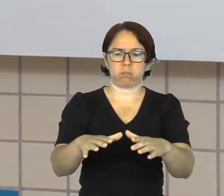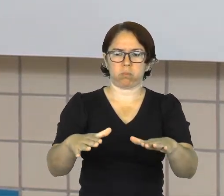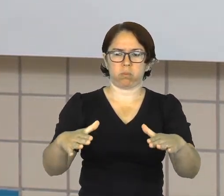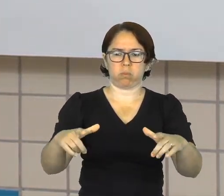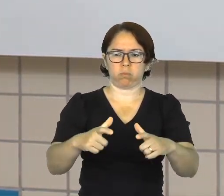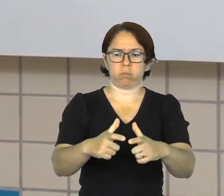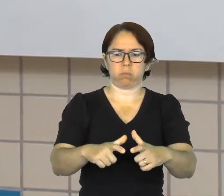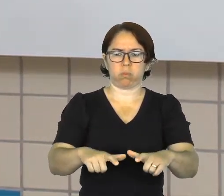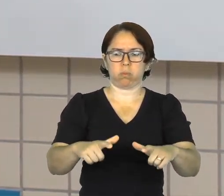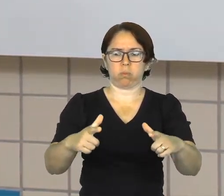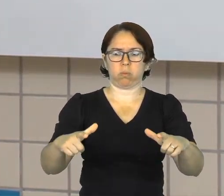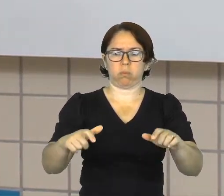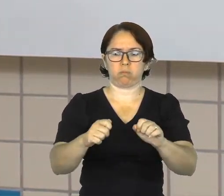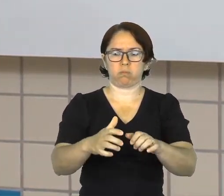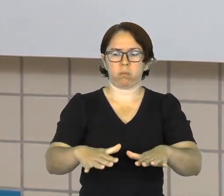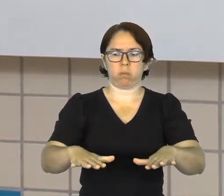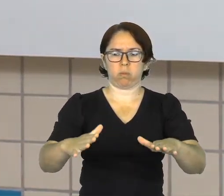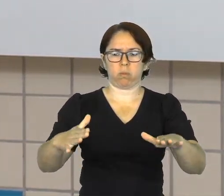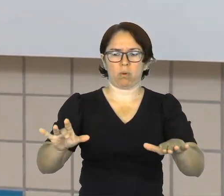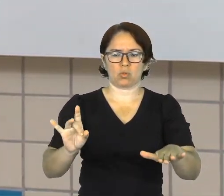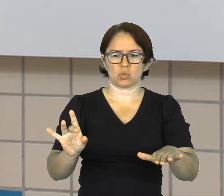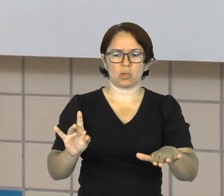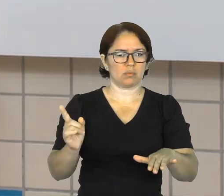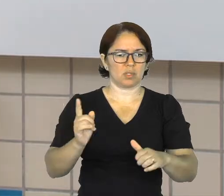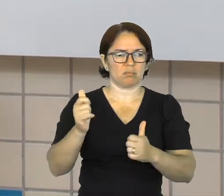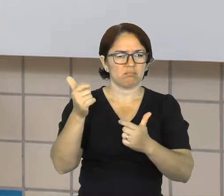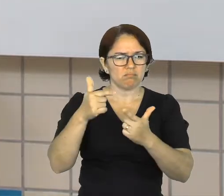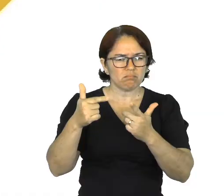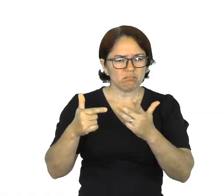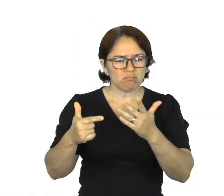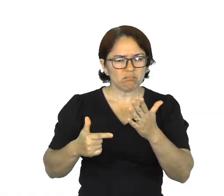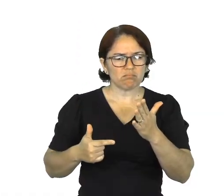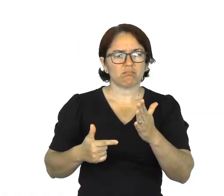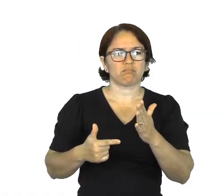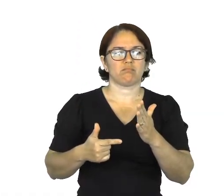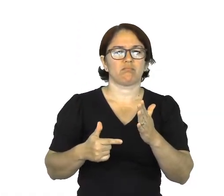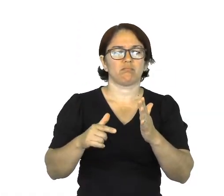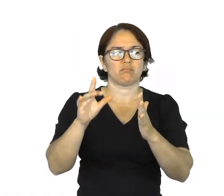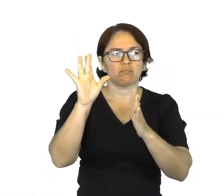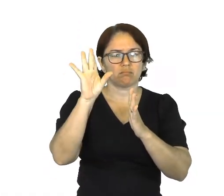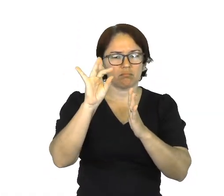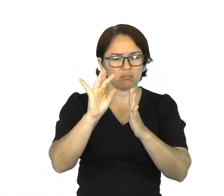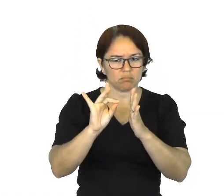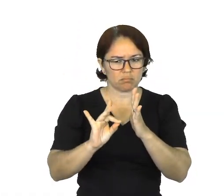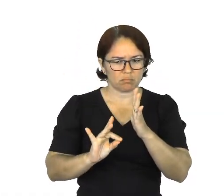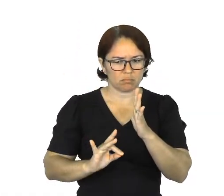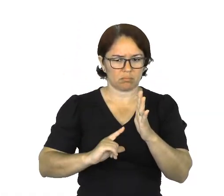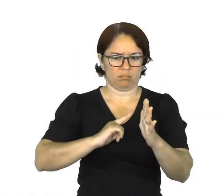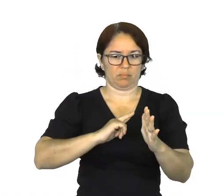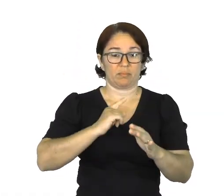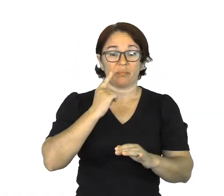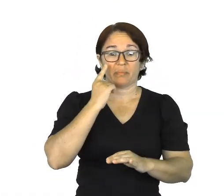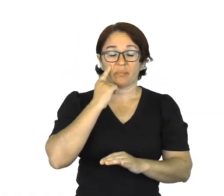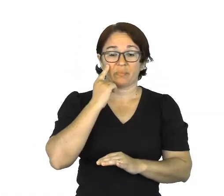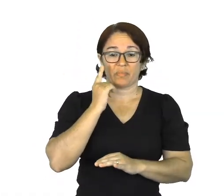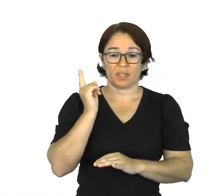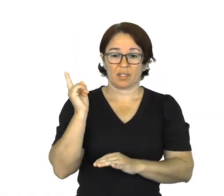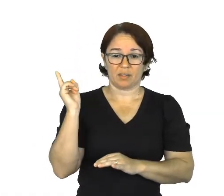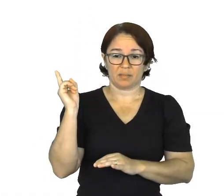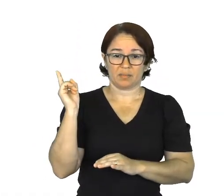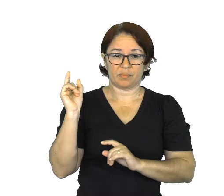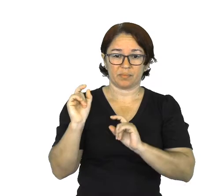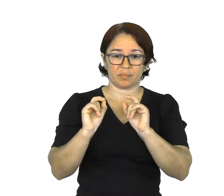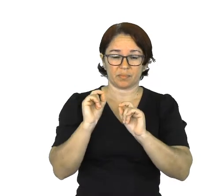suas propriedades, ela tem suas características, tá bom? Olha aí, na figura que vocês estão vendo propriedades da